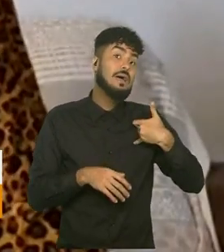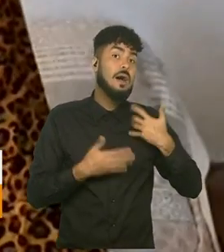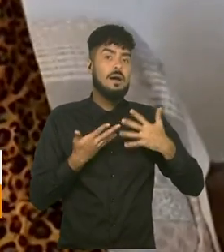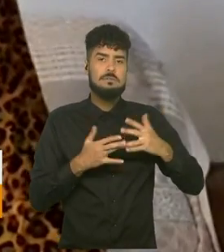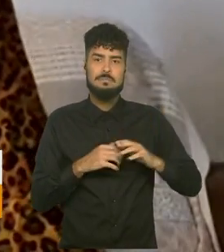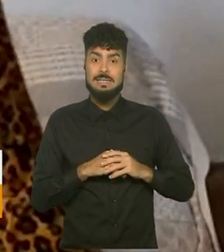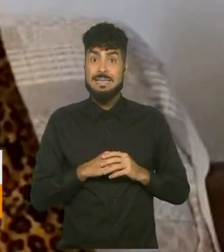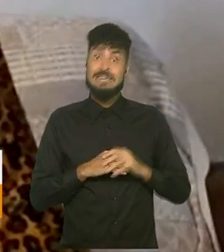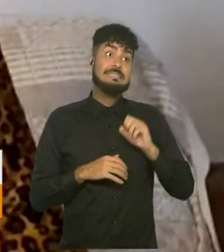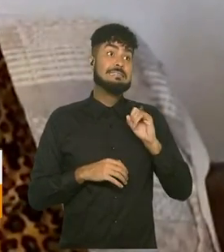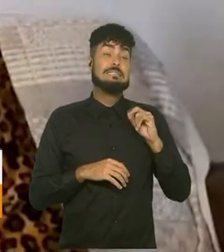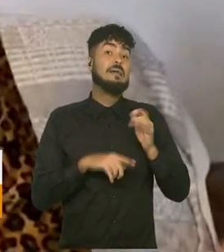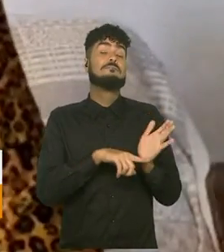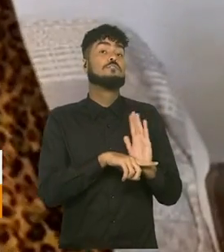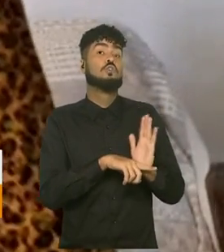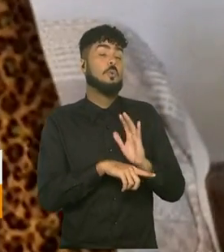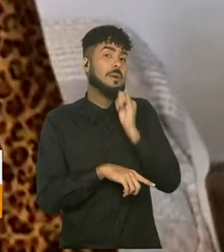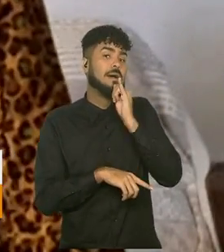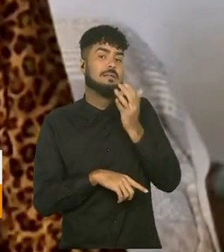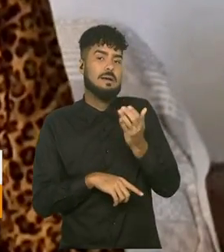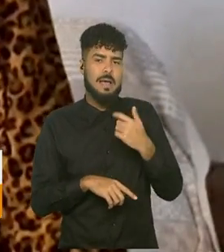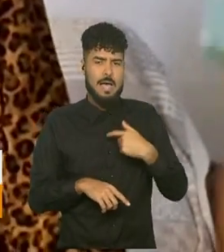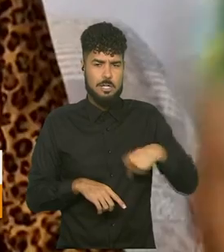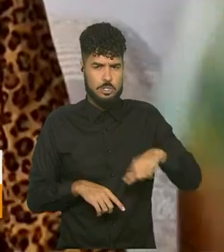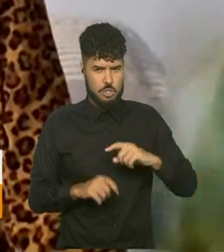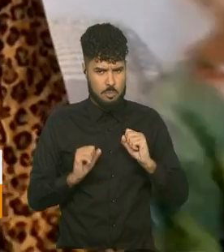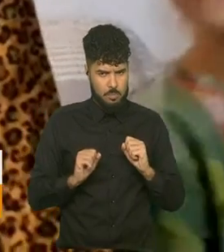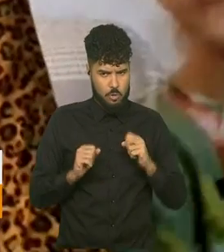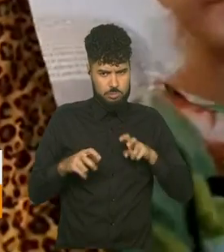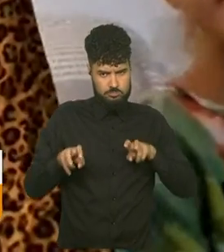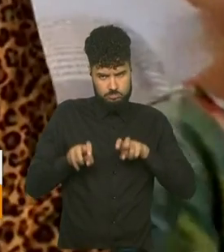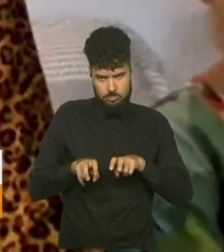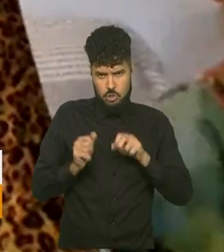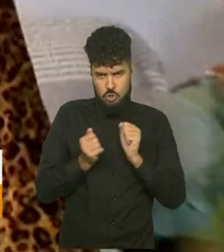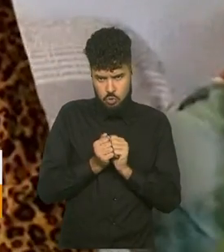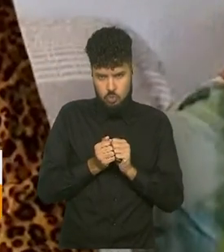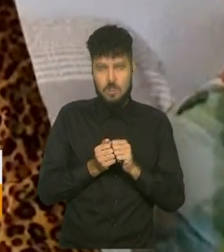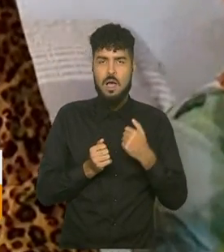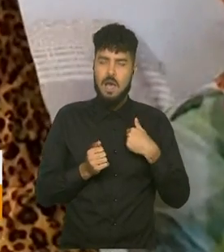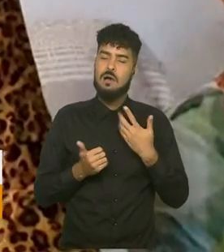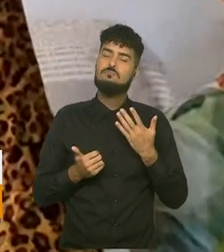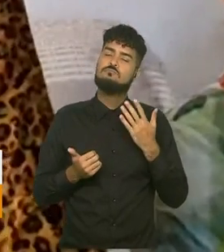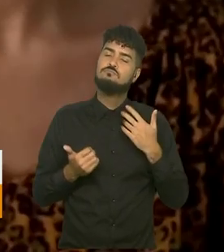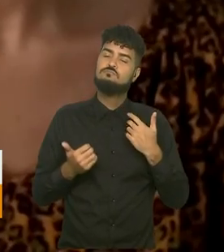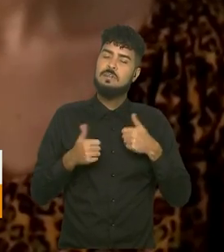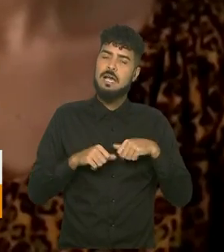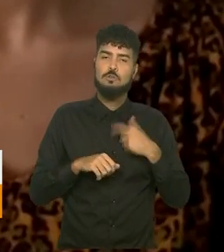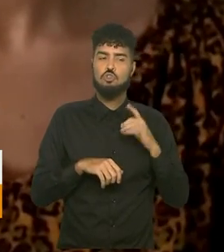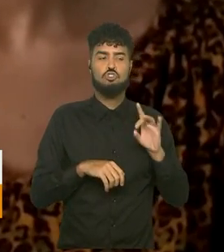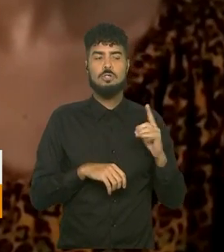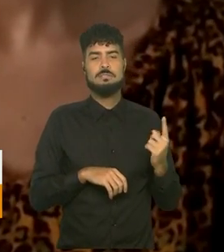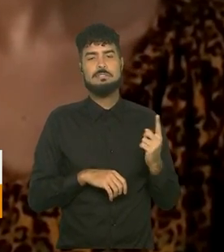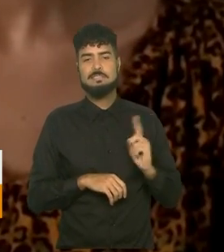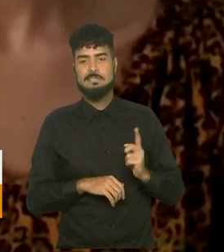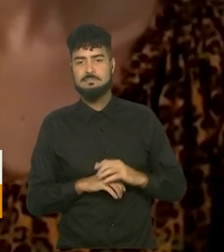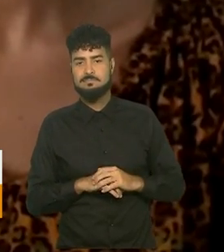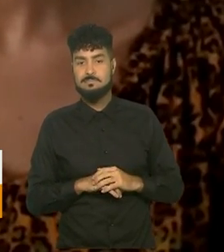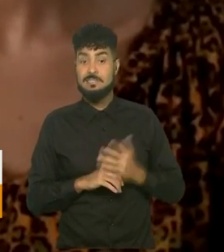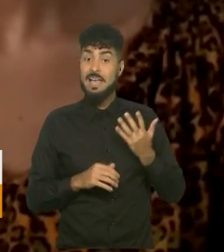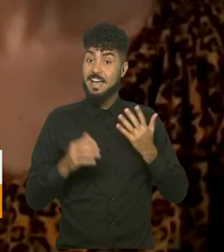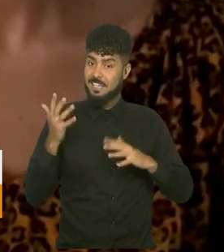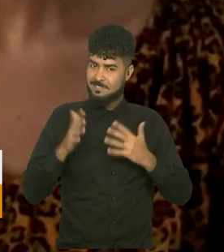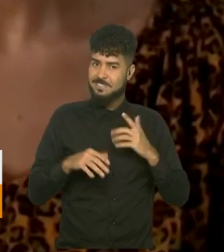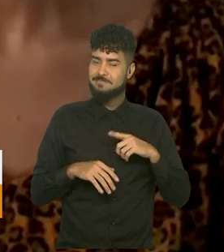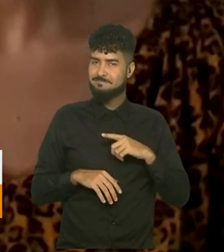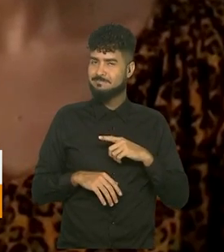for alguma coisa, tipo um filme, que a gente possa assistir junto, a gente dá preferência a isso. Mas é claro que às vezes